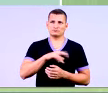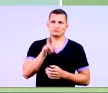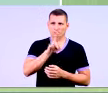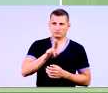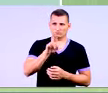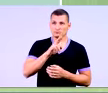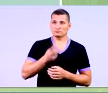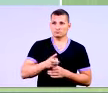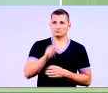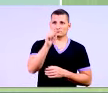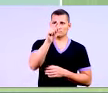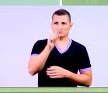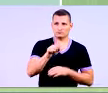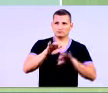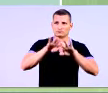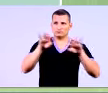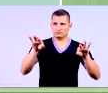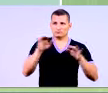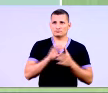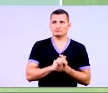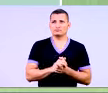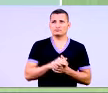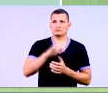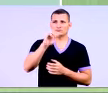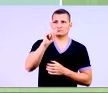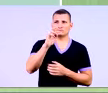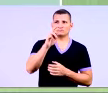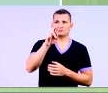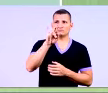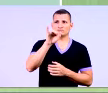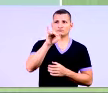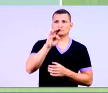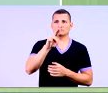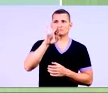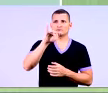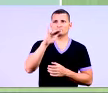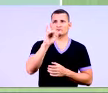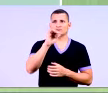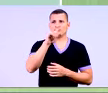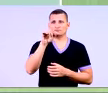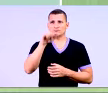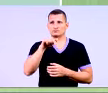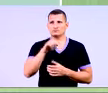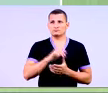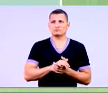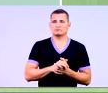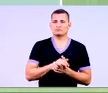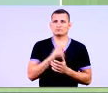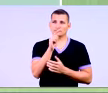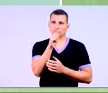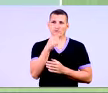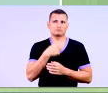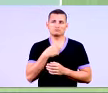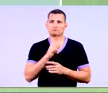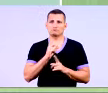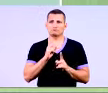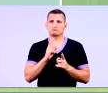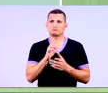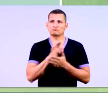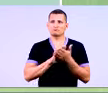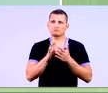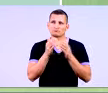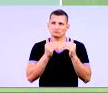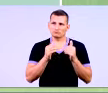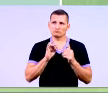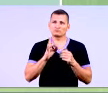pontos para separar e atribuição isso aqui ó isso é atribuir olha que eu não estou solicitando nada para o usuário